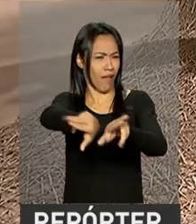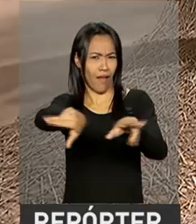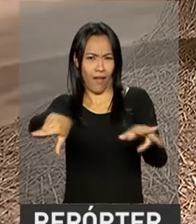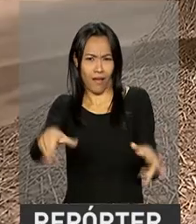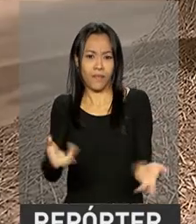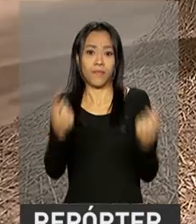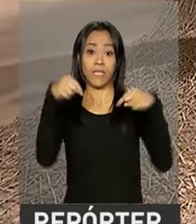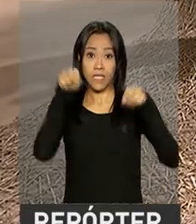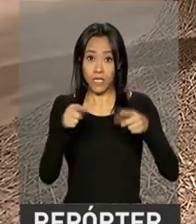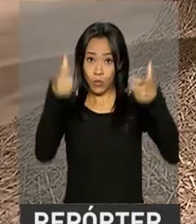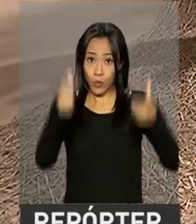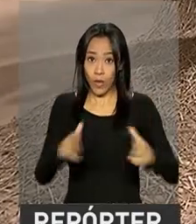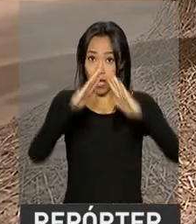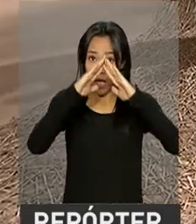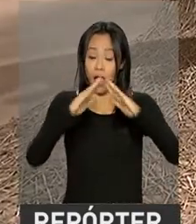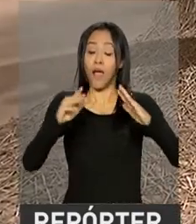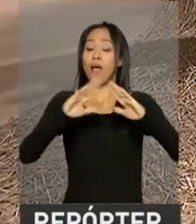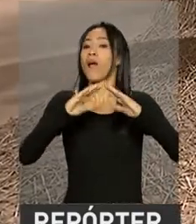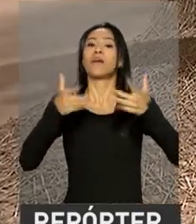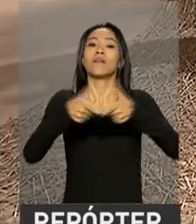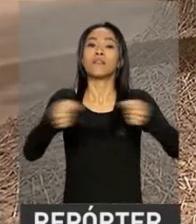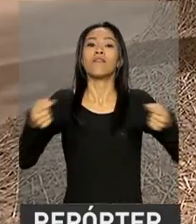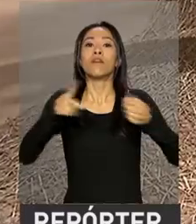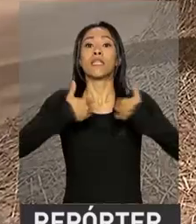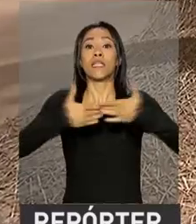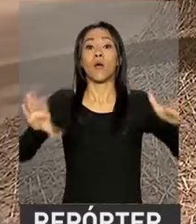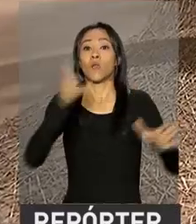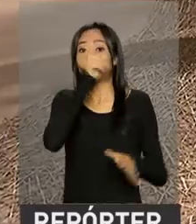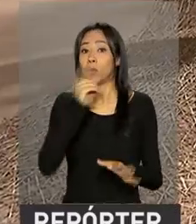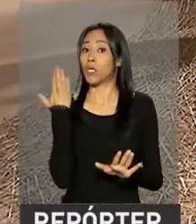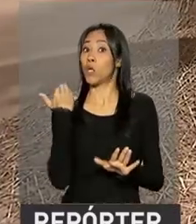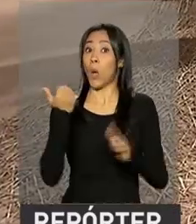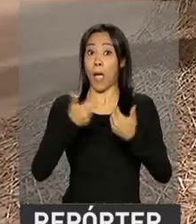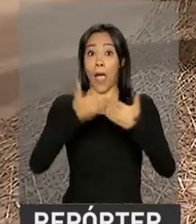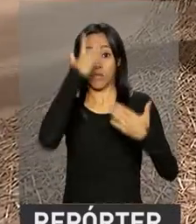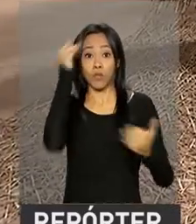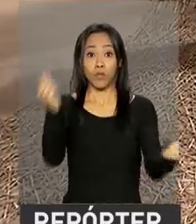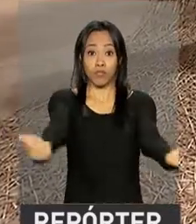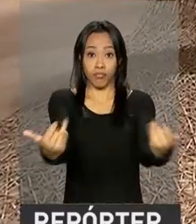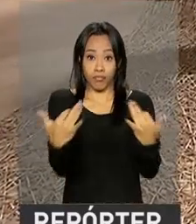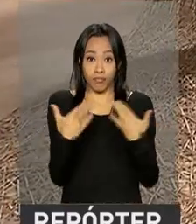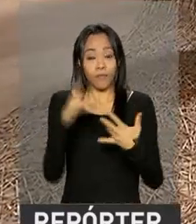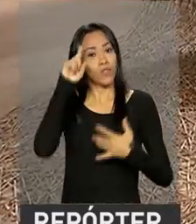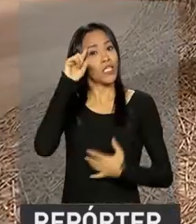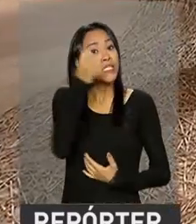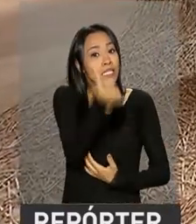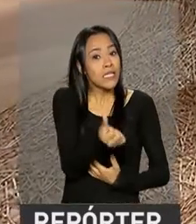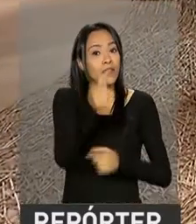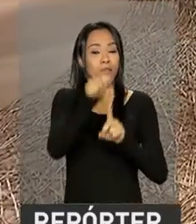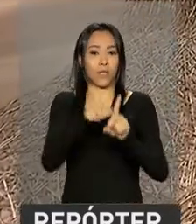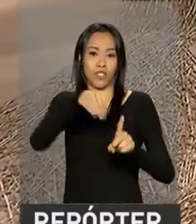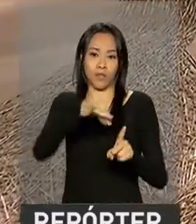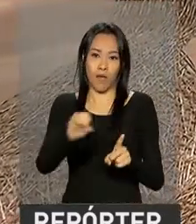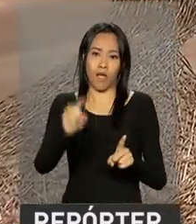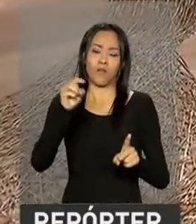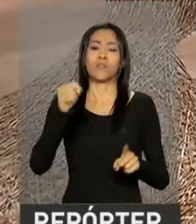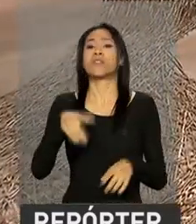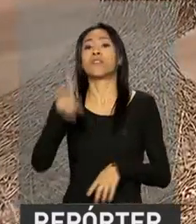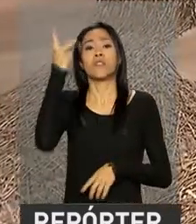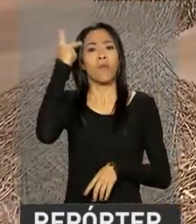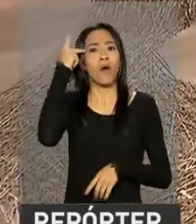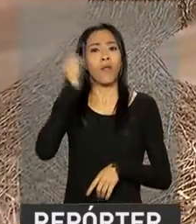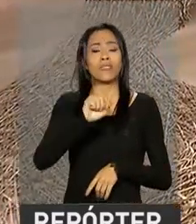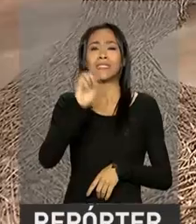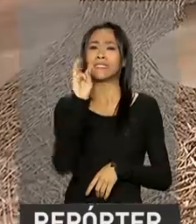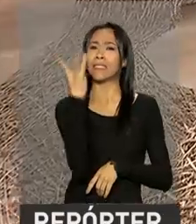A Japan House, inaugurada neste domingo, vai ser aberta ao público no próximo dia 6 de maio. São Paulo será a primeira de três cidades do